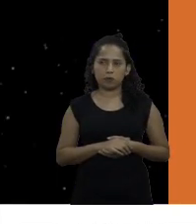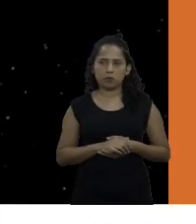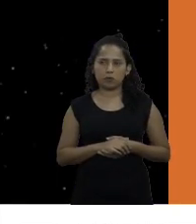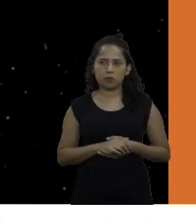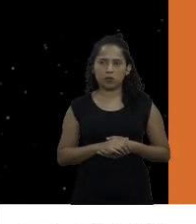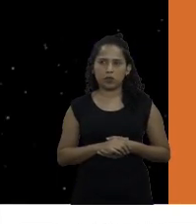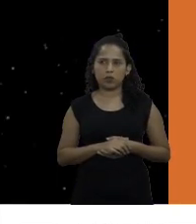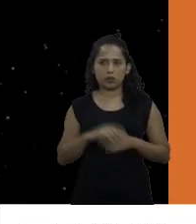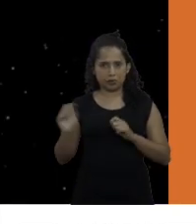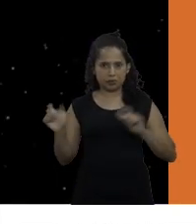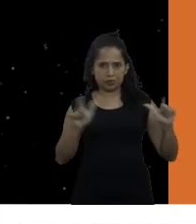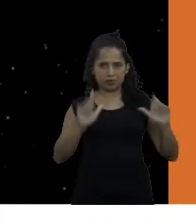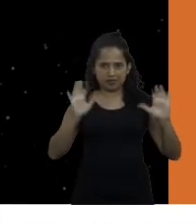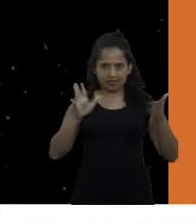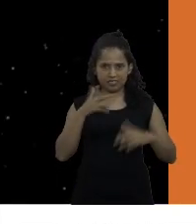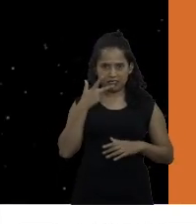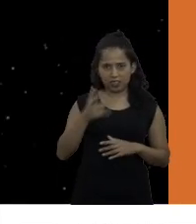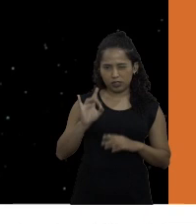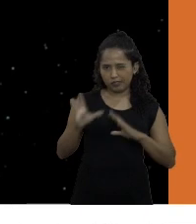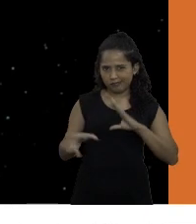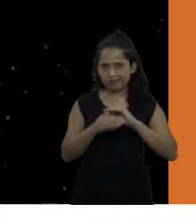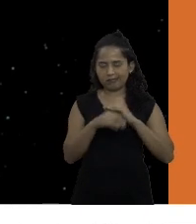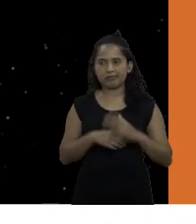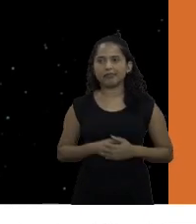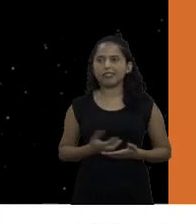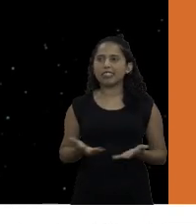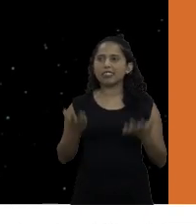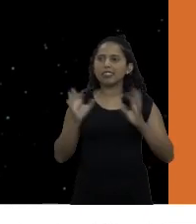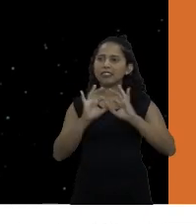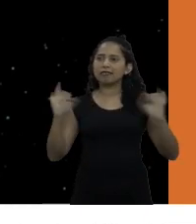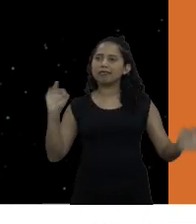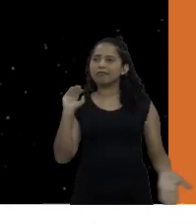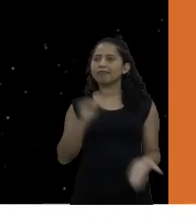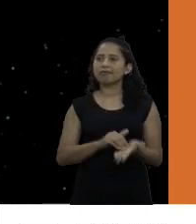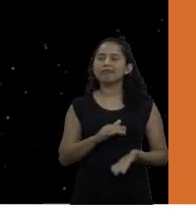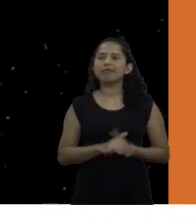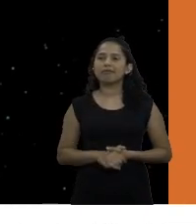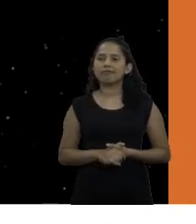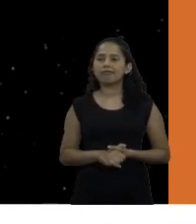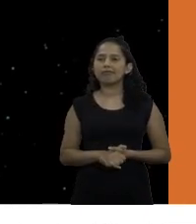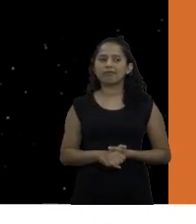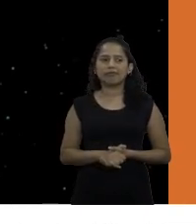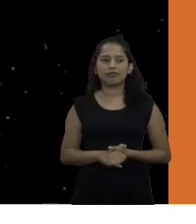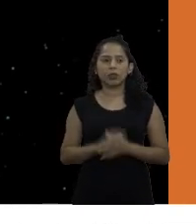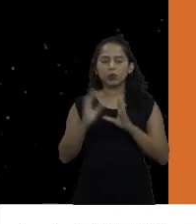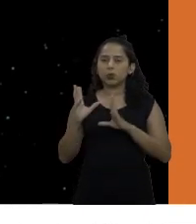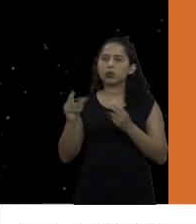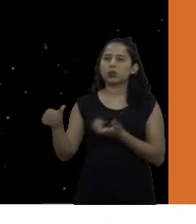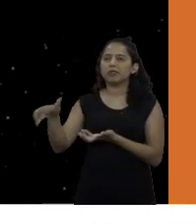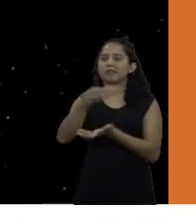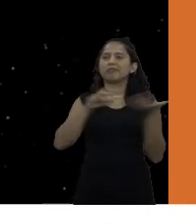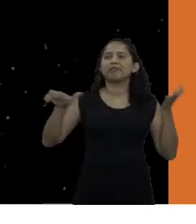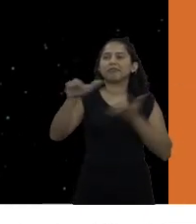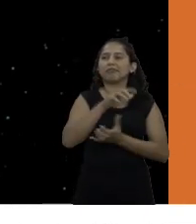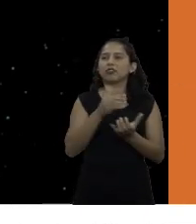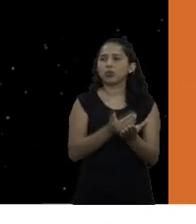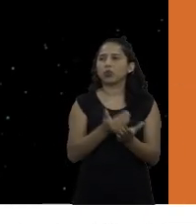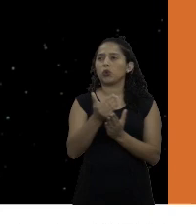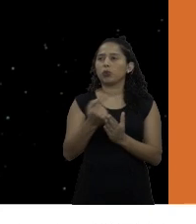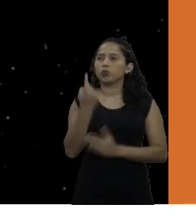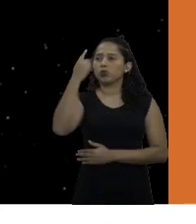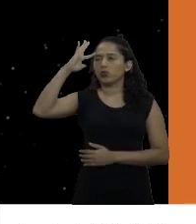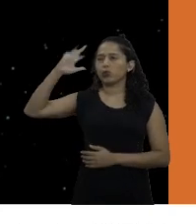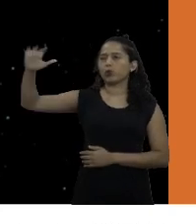Vou pular esse slide aqui que eu já falei, era só um compilado. E quero deixar essa frase final para vocês. Toda revolução começa com um